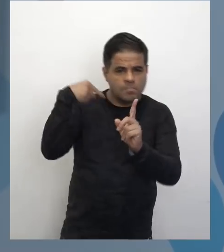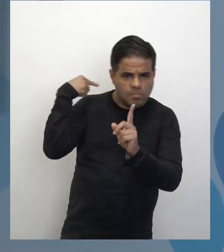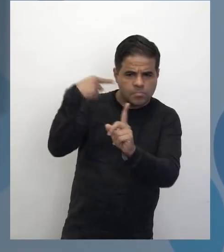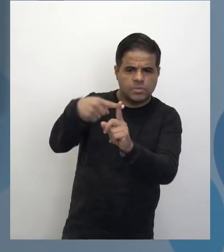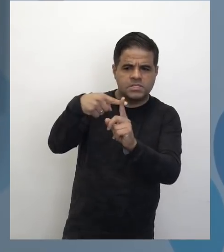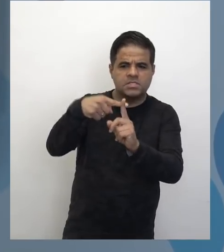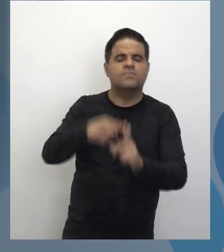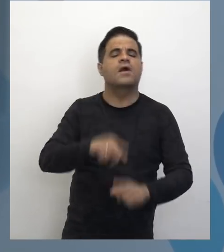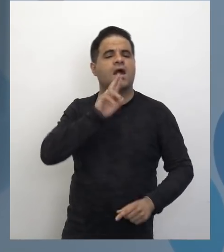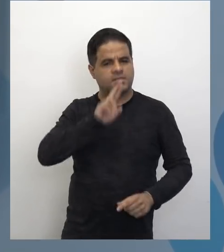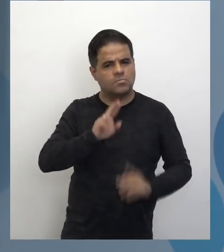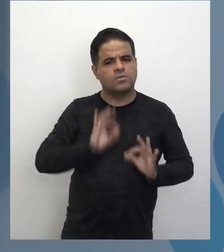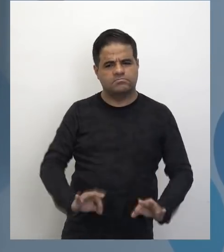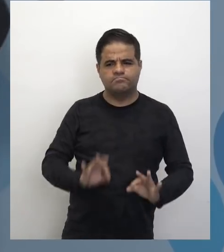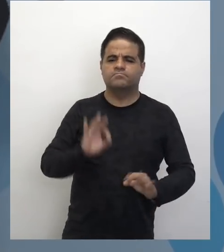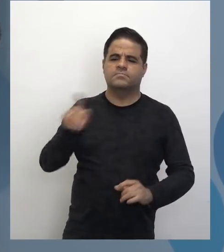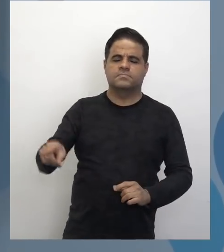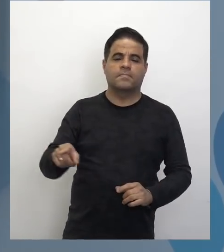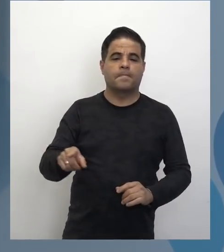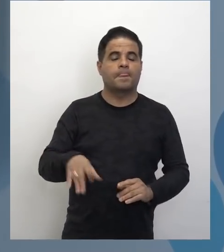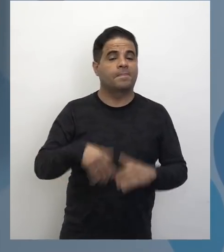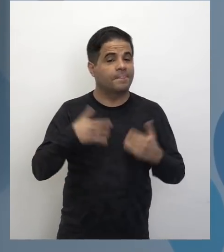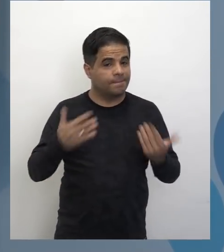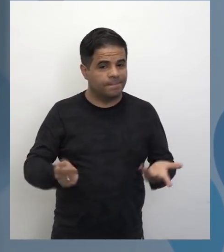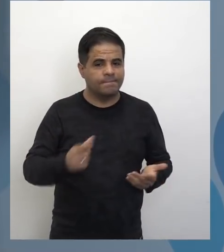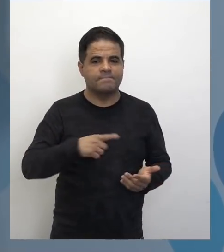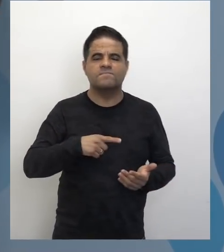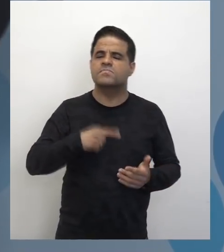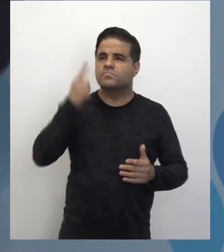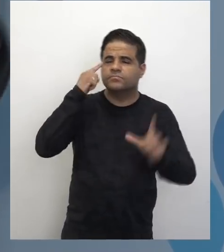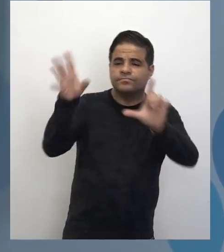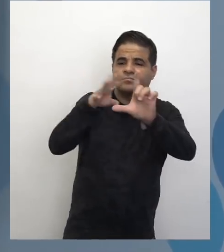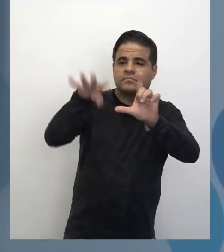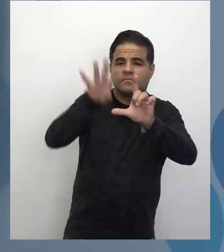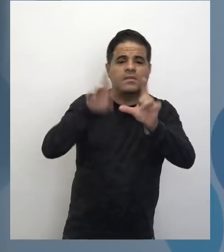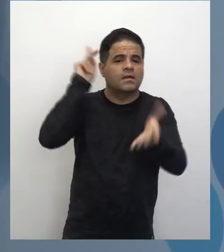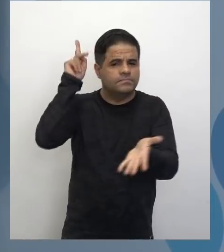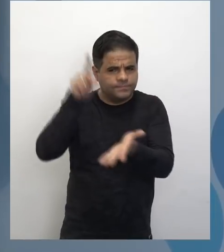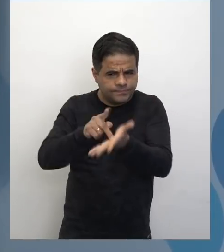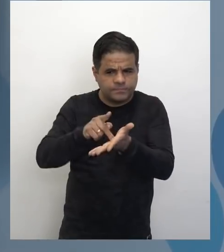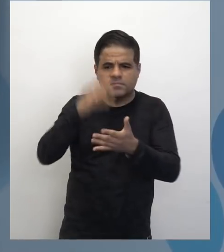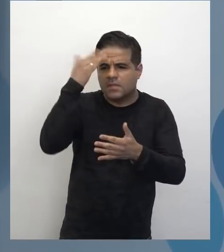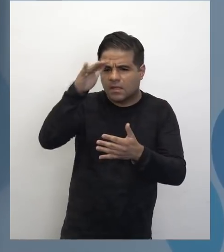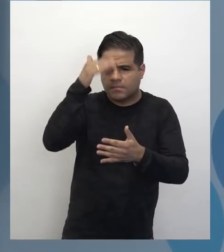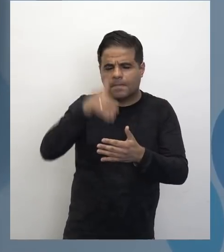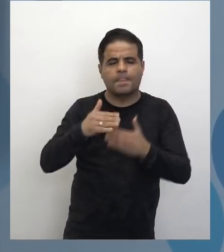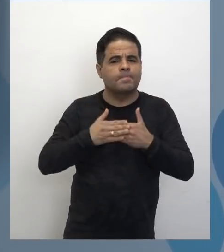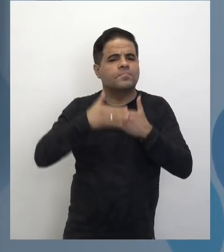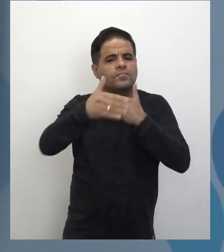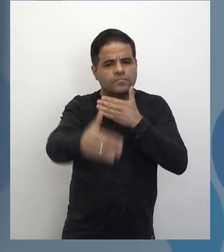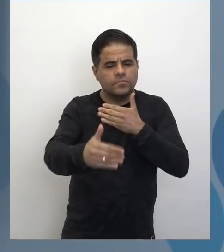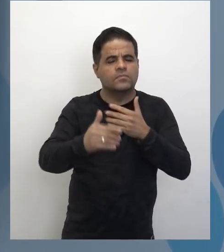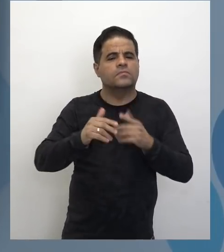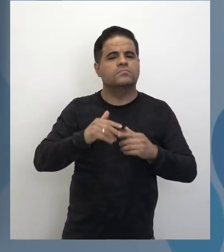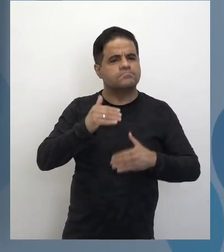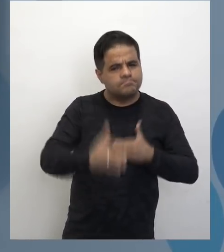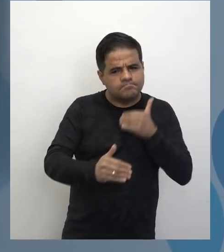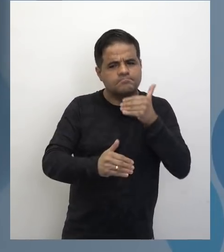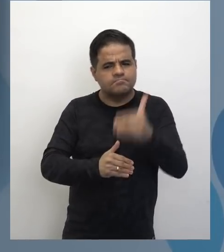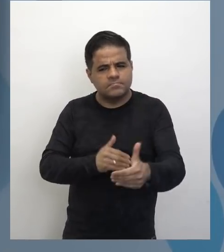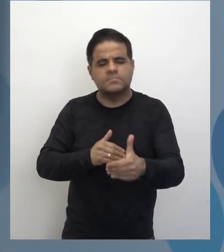a resposta é essa. Então, a gente ter noção da tabela da verdade, entender o funcionamento dela, a mecânica